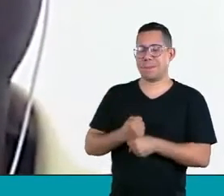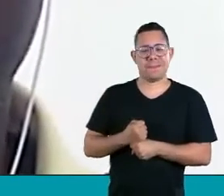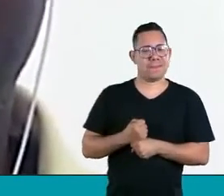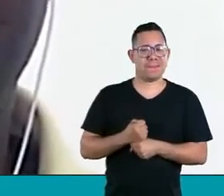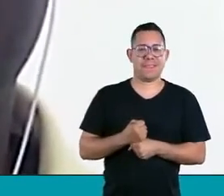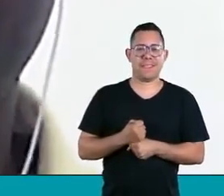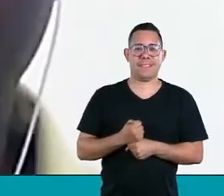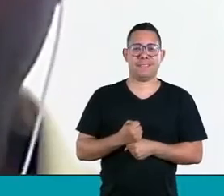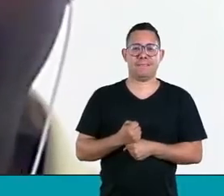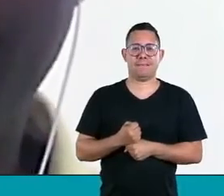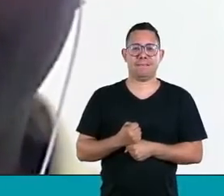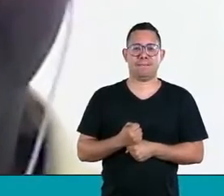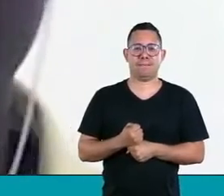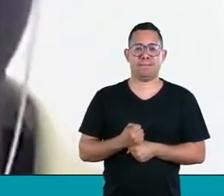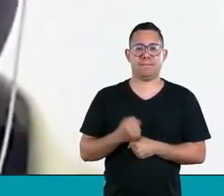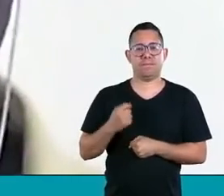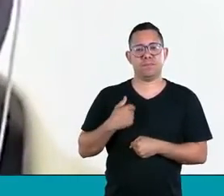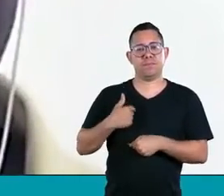Morin,